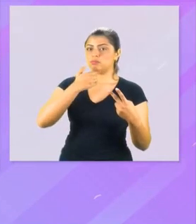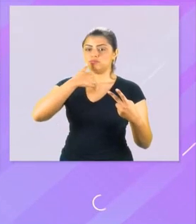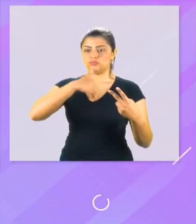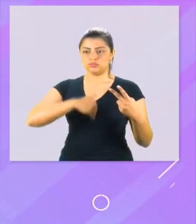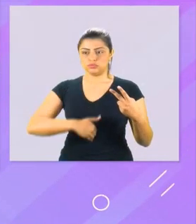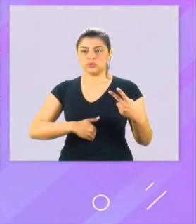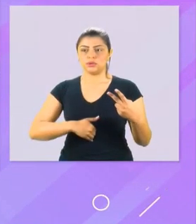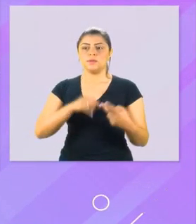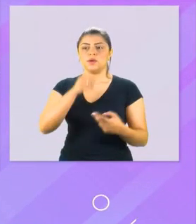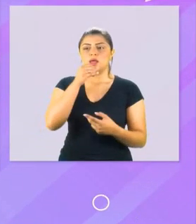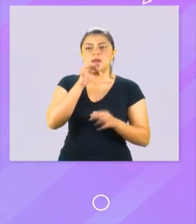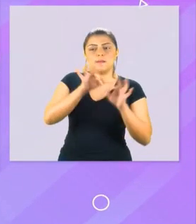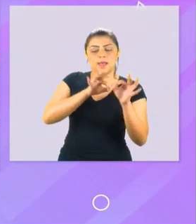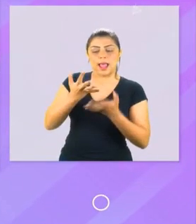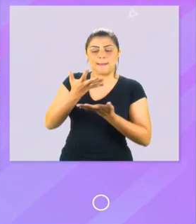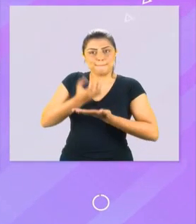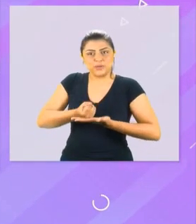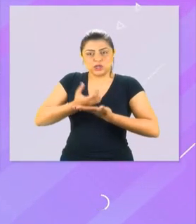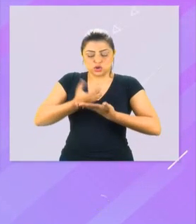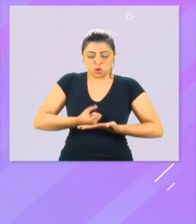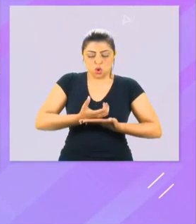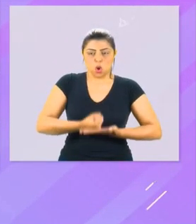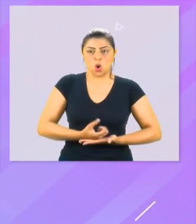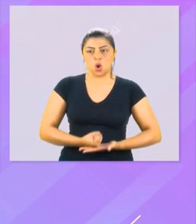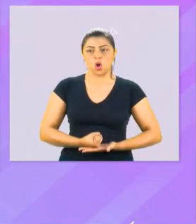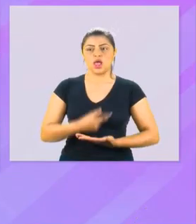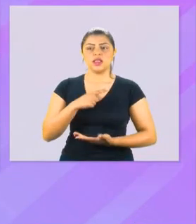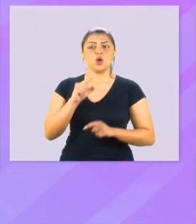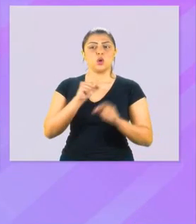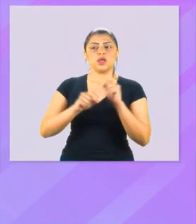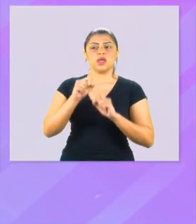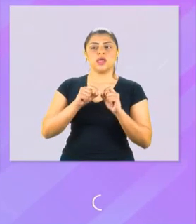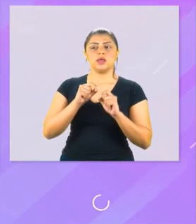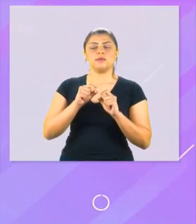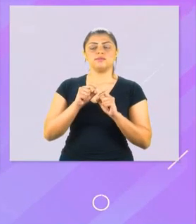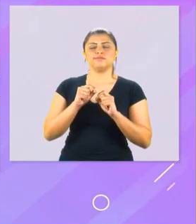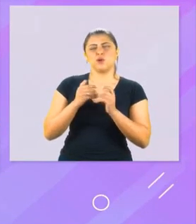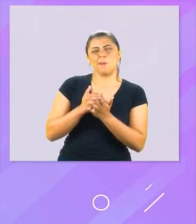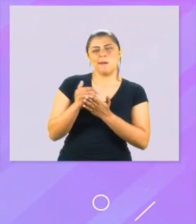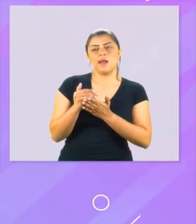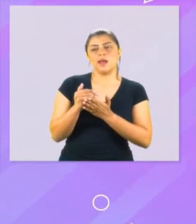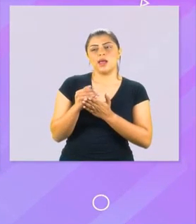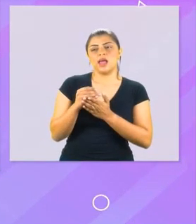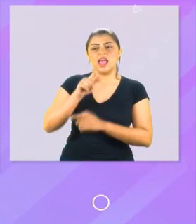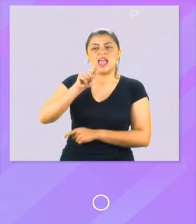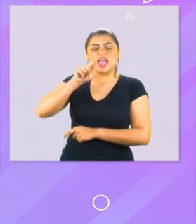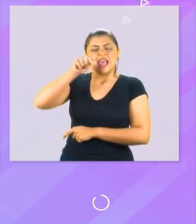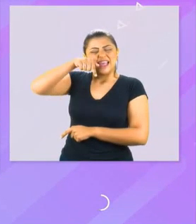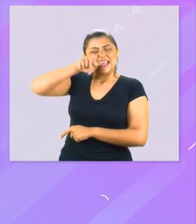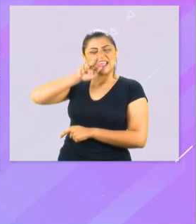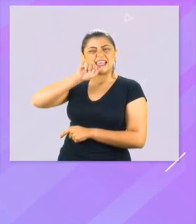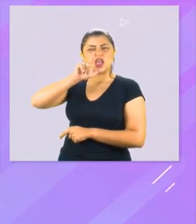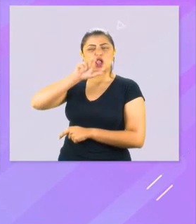que normalmente, após o processo de absorção no nosso organismo, nós vamos encontrá-lo inicialmente, né, na forma de